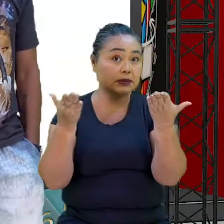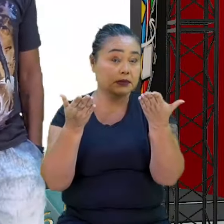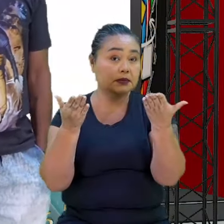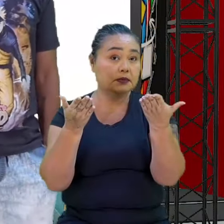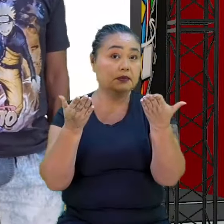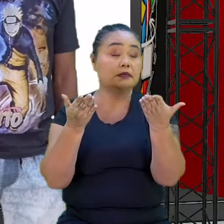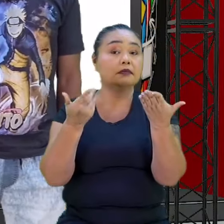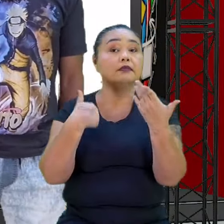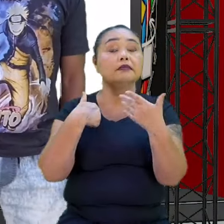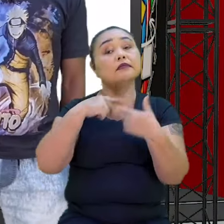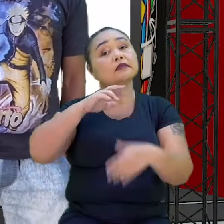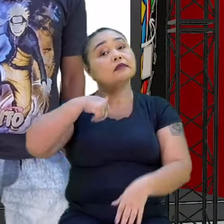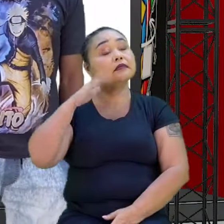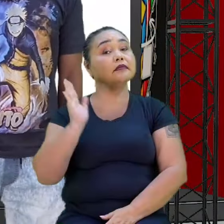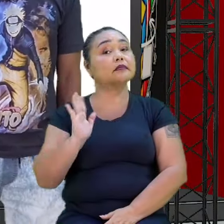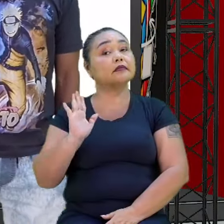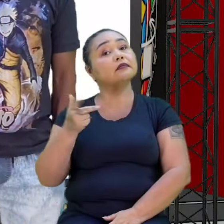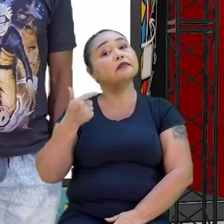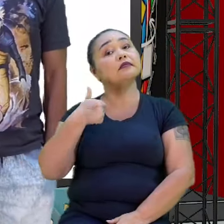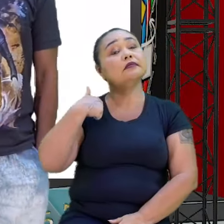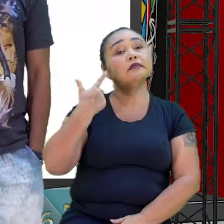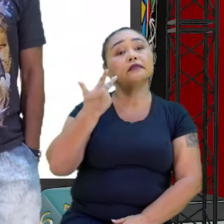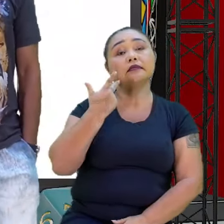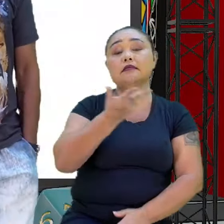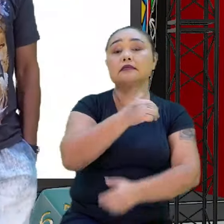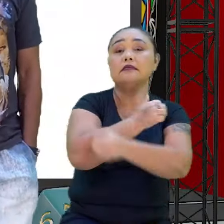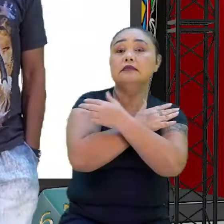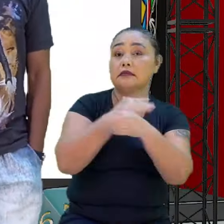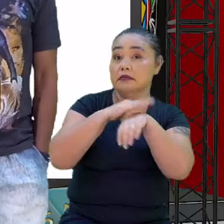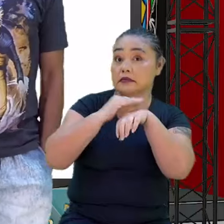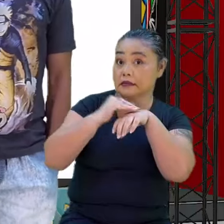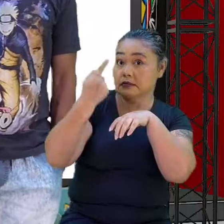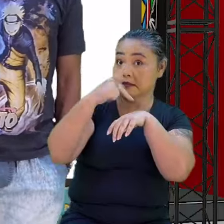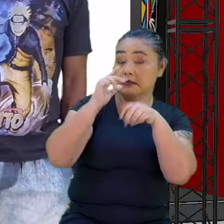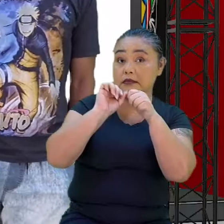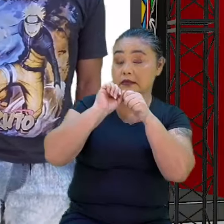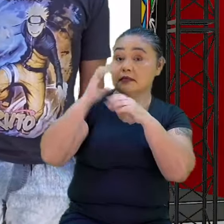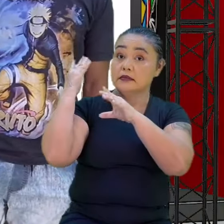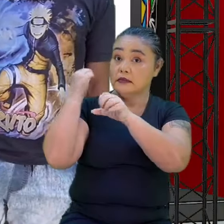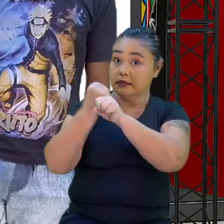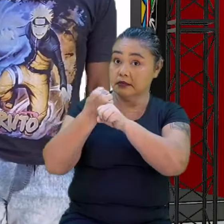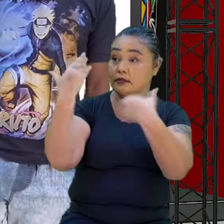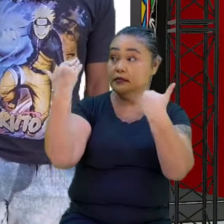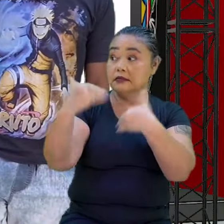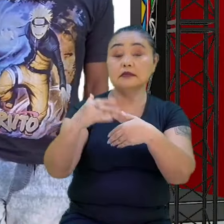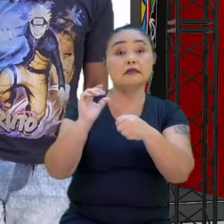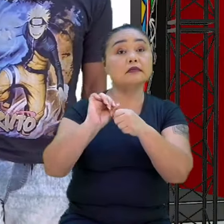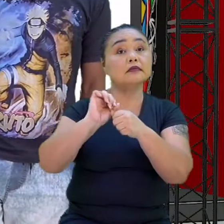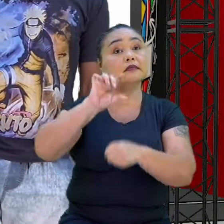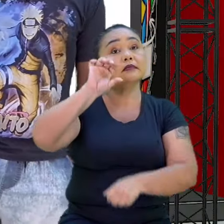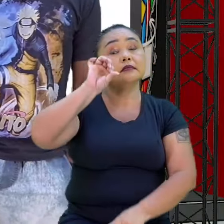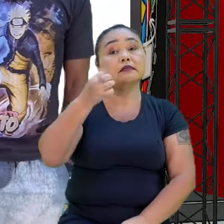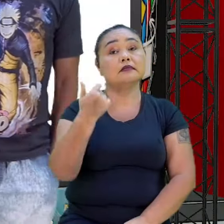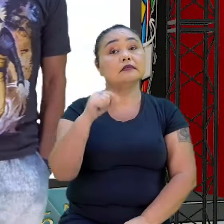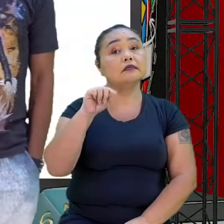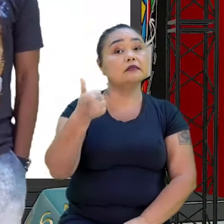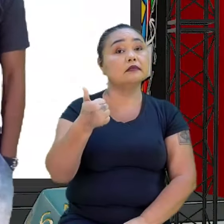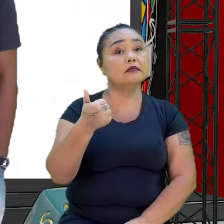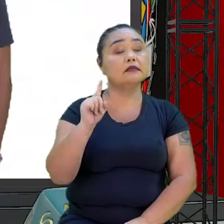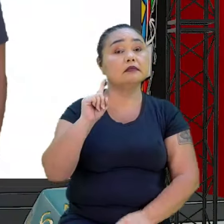despedirmos e né e deixarmos esse carinho para vocês é fazer a revisão para aviação então na aula 64.1 vamos na telinha